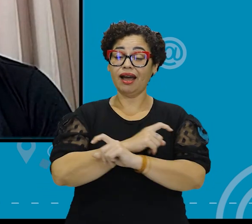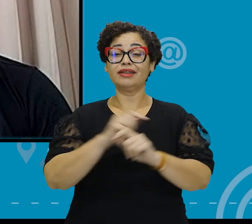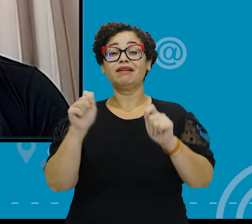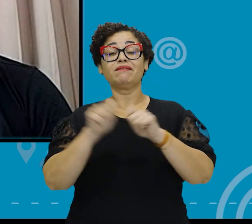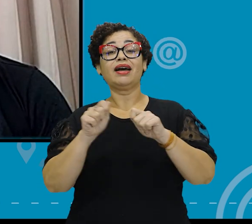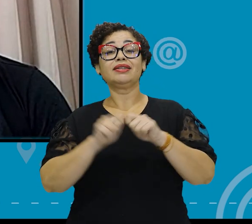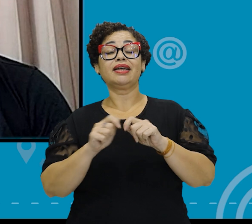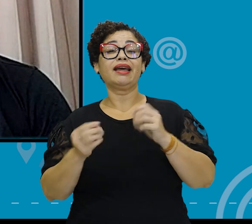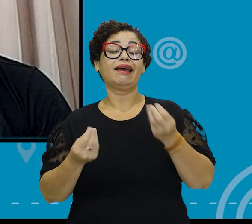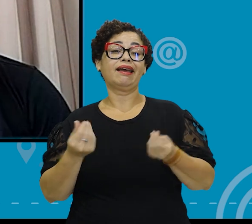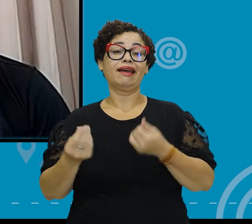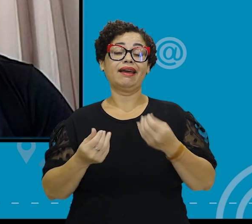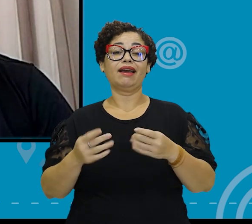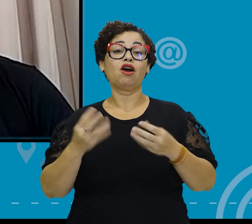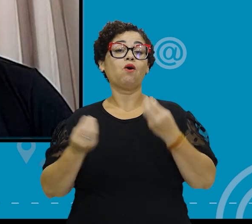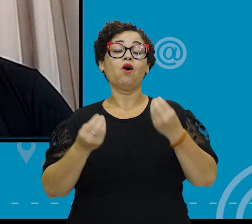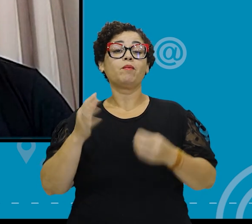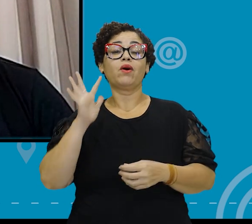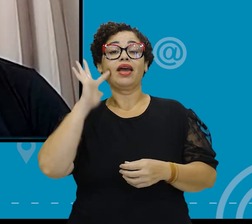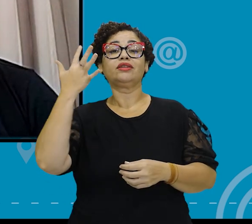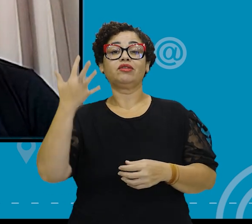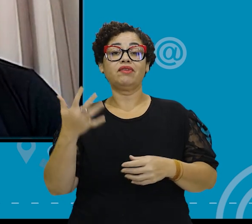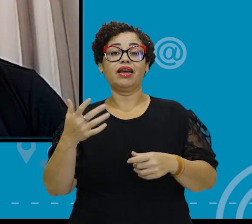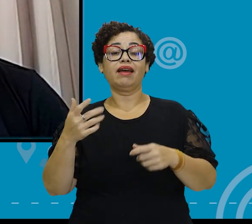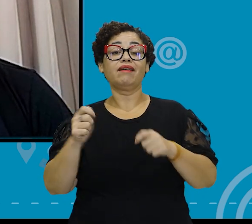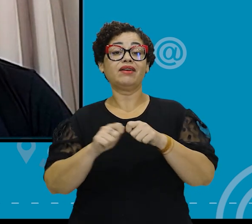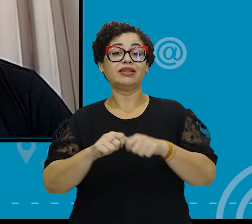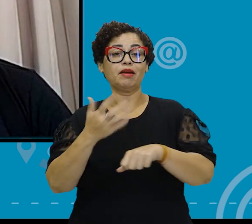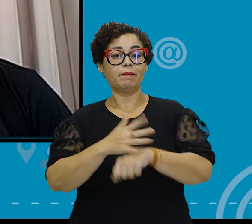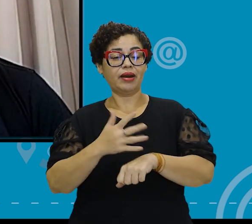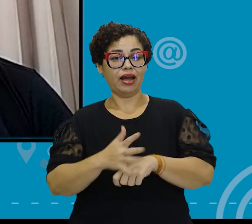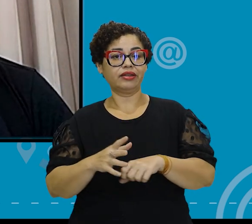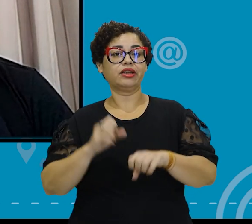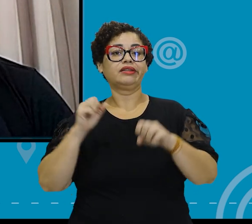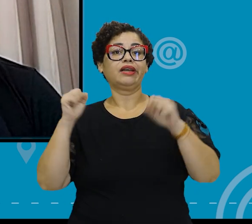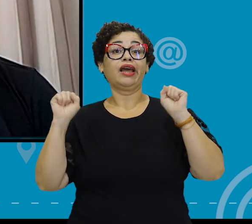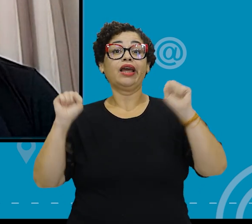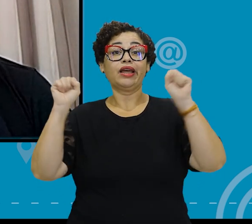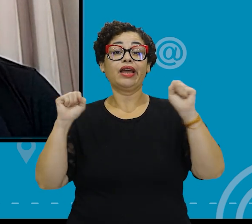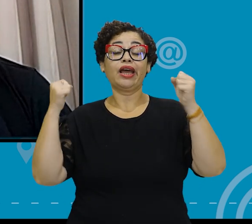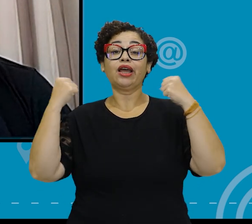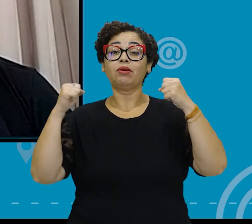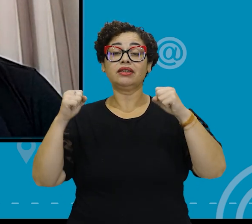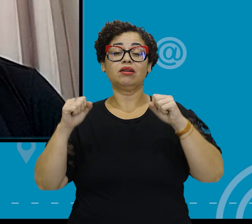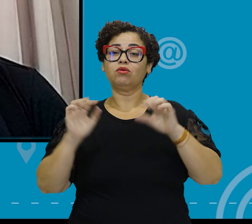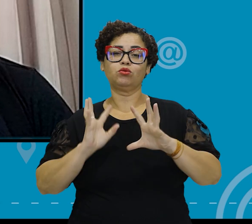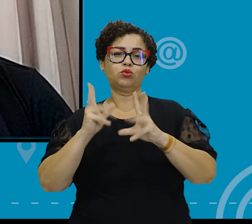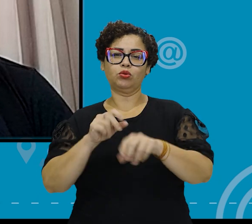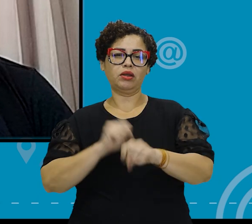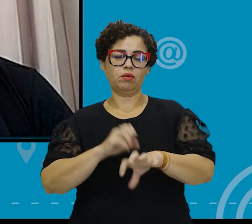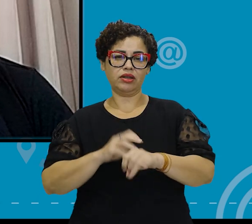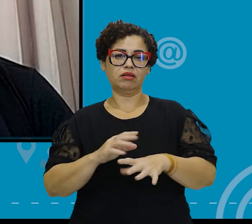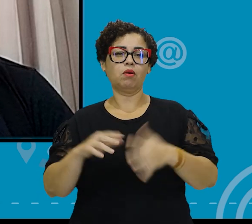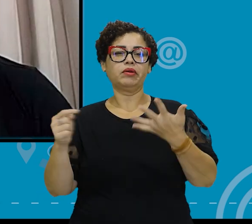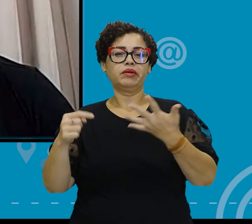fazer, em realizar práticas, principalmente quando a gente fala de educação física, mas na educação como um todo. Quais